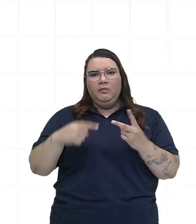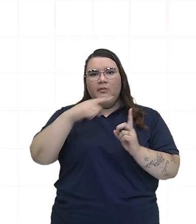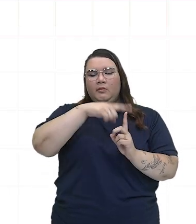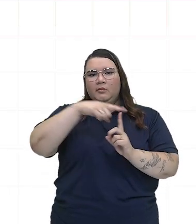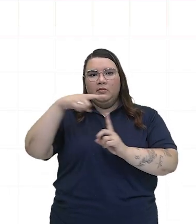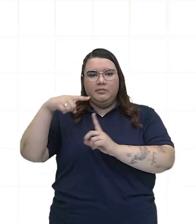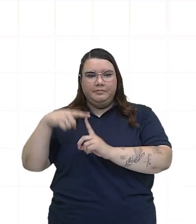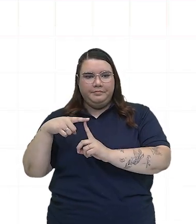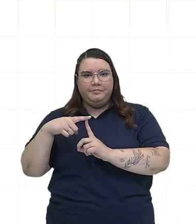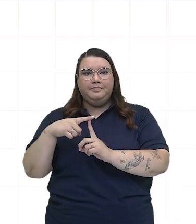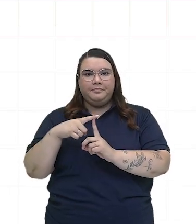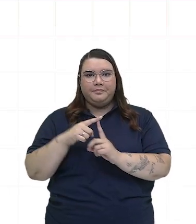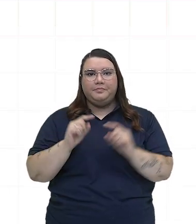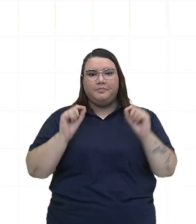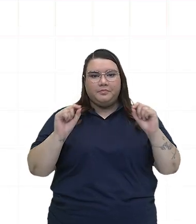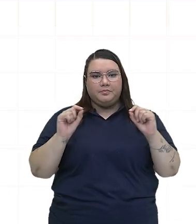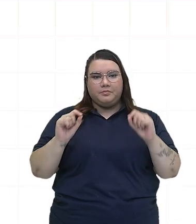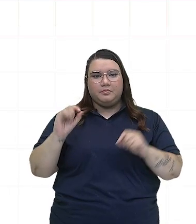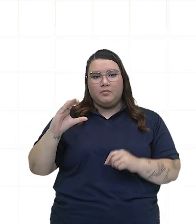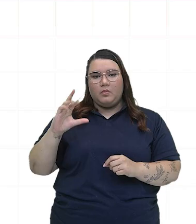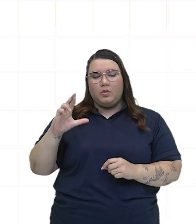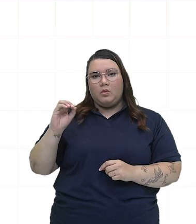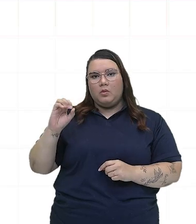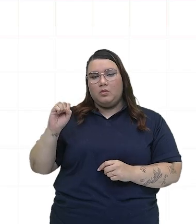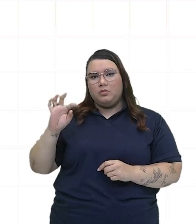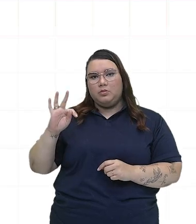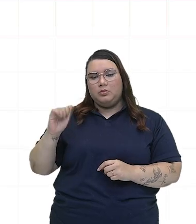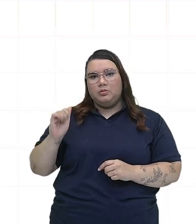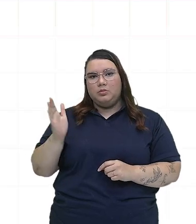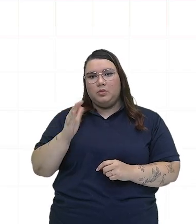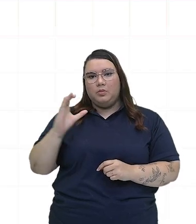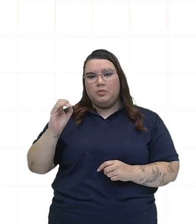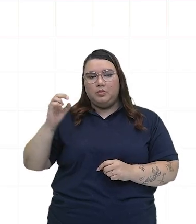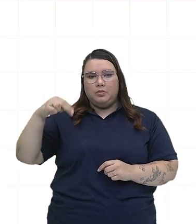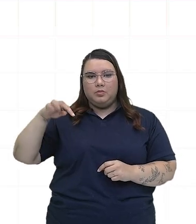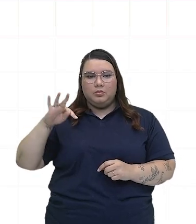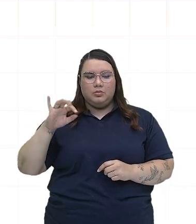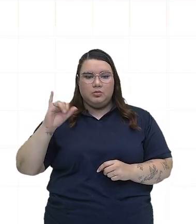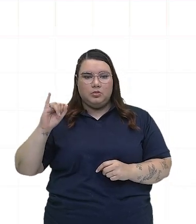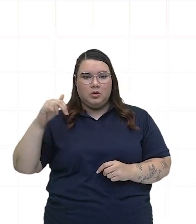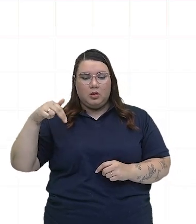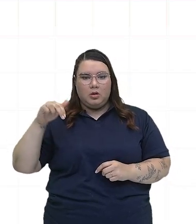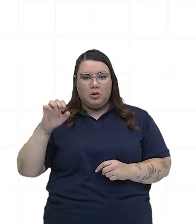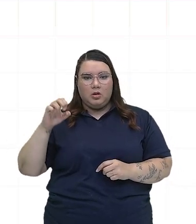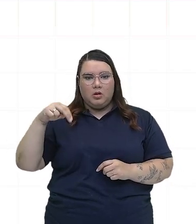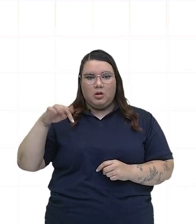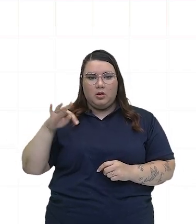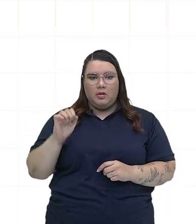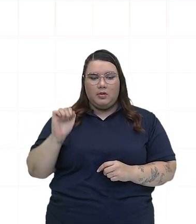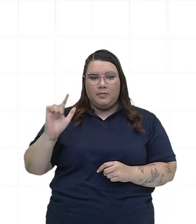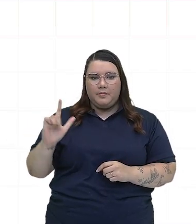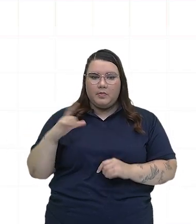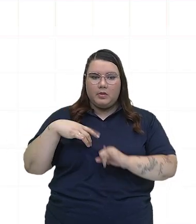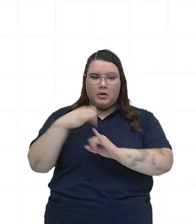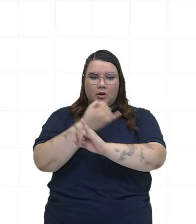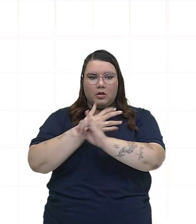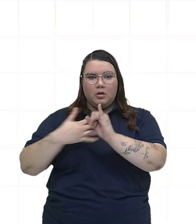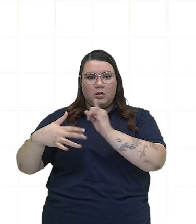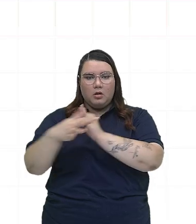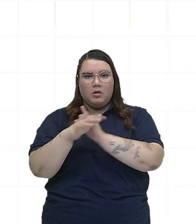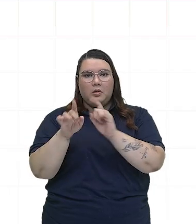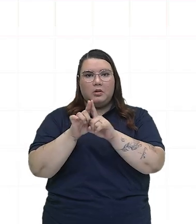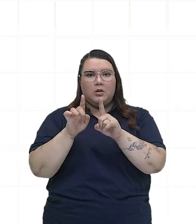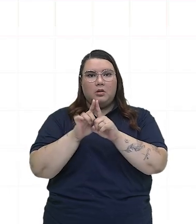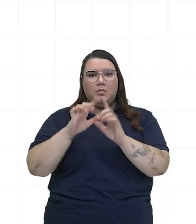em duas partes, né, que é a crosta continental, onde estão localizados os continentes e as